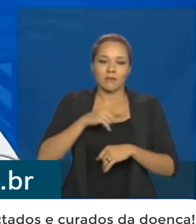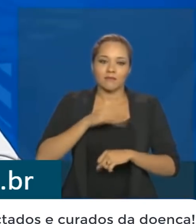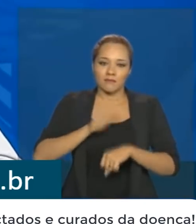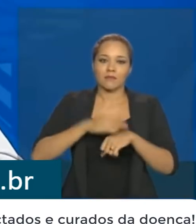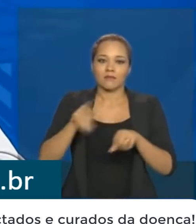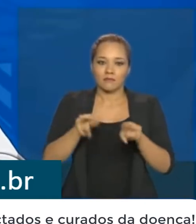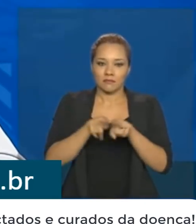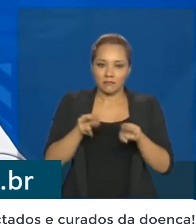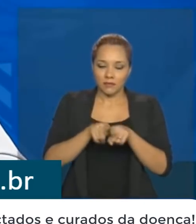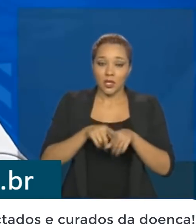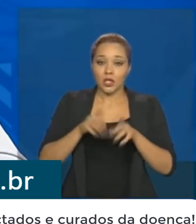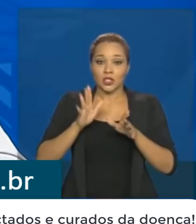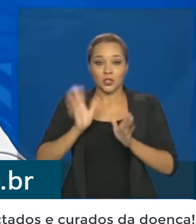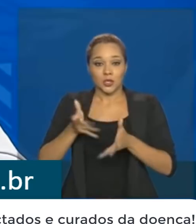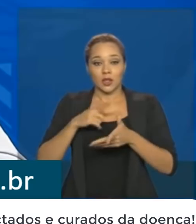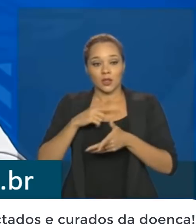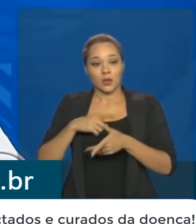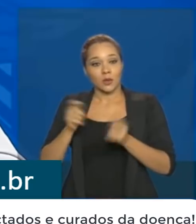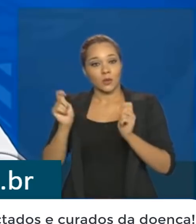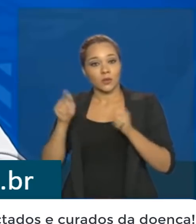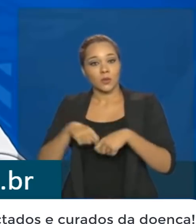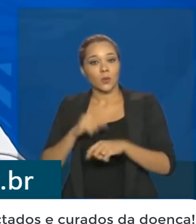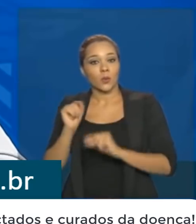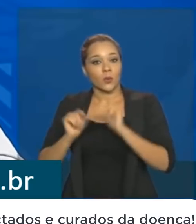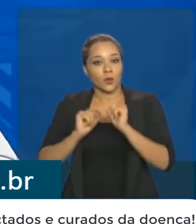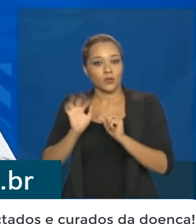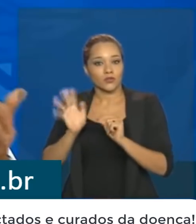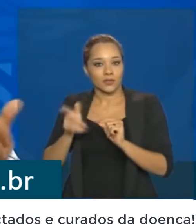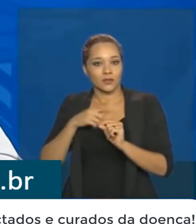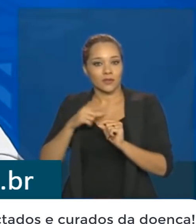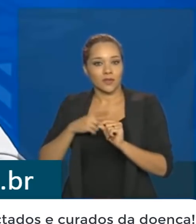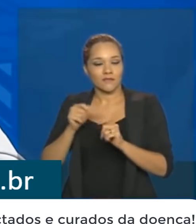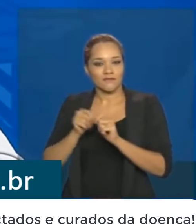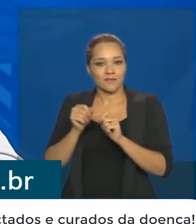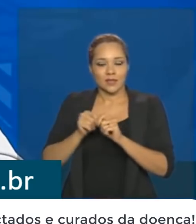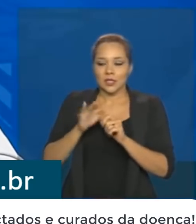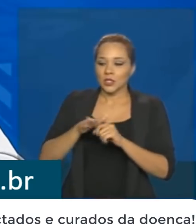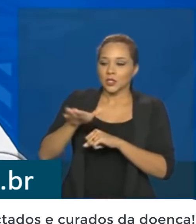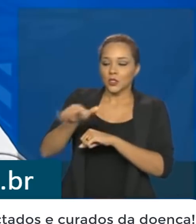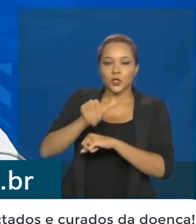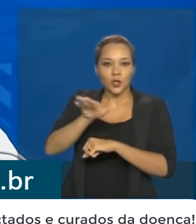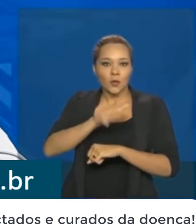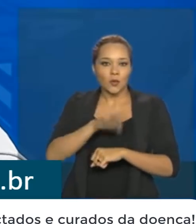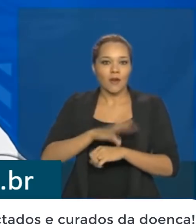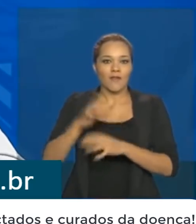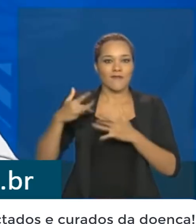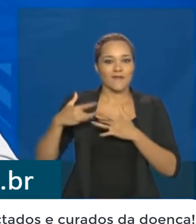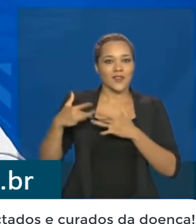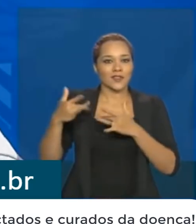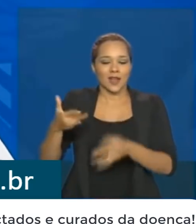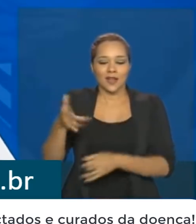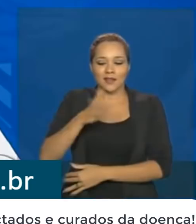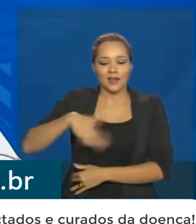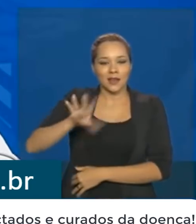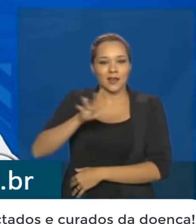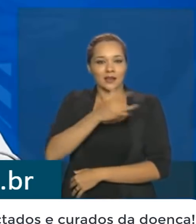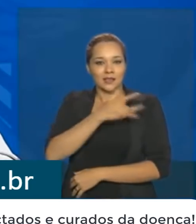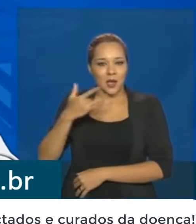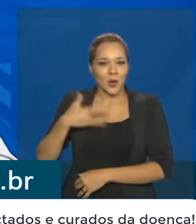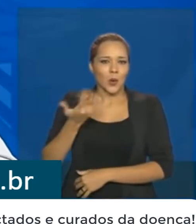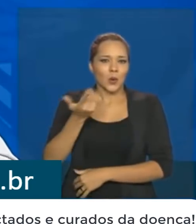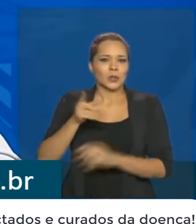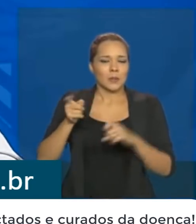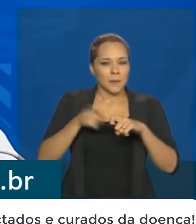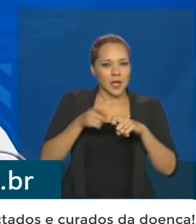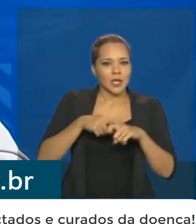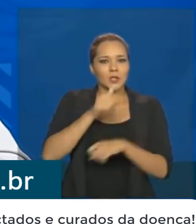estamos tendo condições de já fazer um chamamento aí para ter voluntários na área da saúde, médicos, enfermeiros,